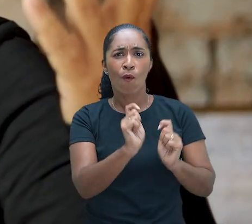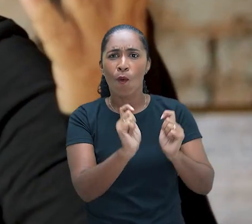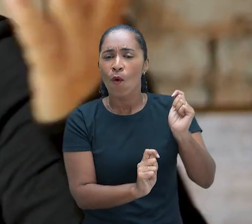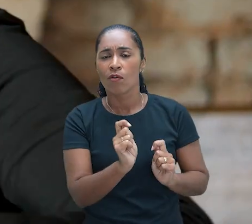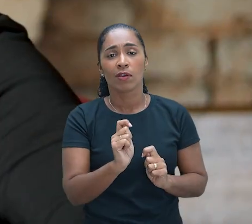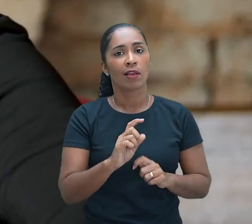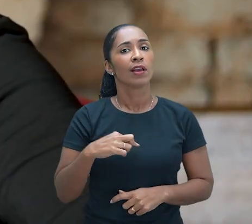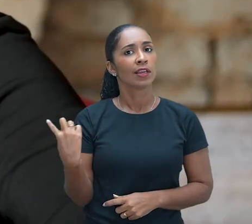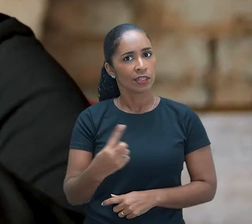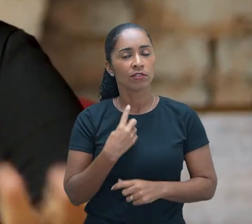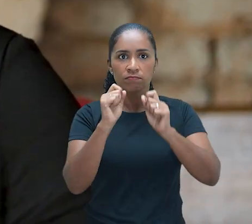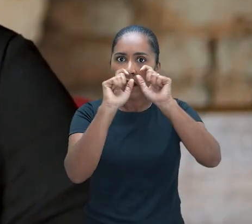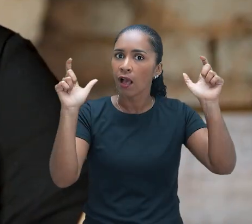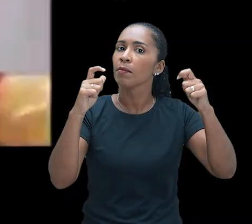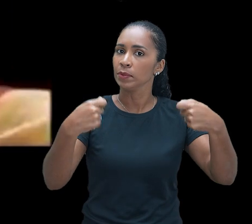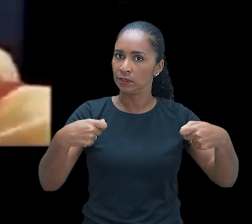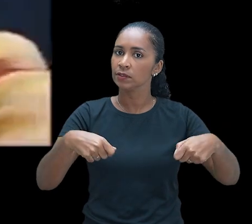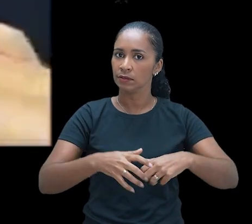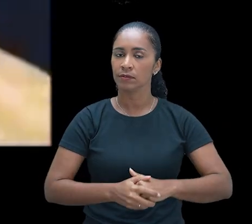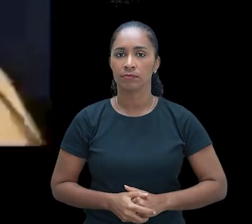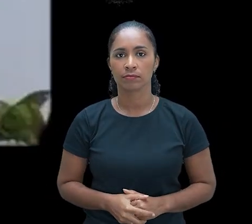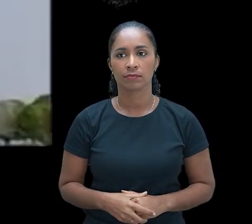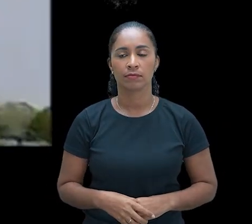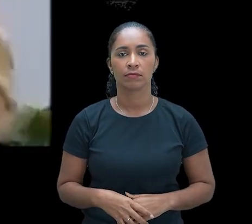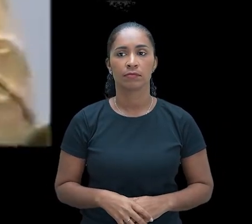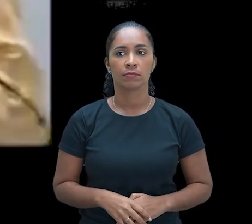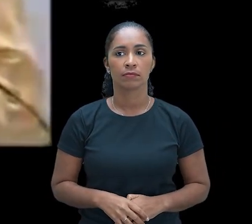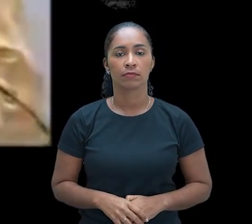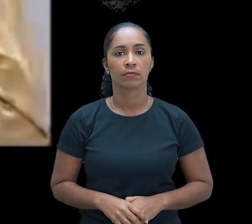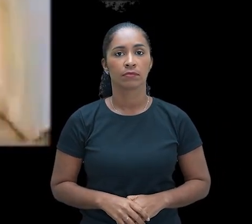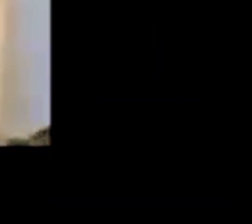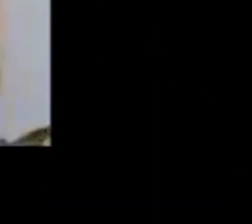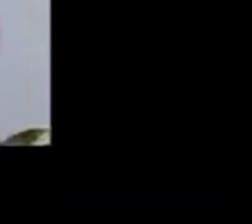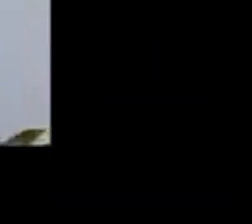governança, sabe? Que a gente tem que estar atento a isso, sabe?